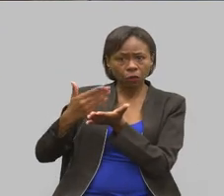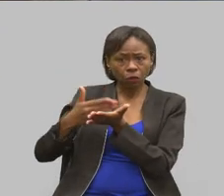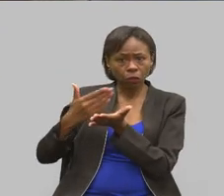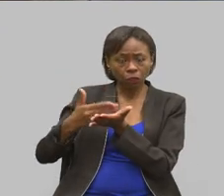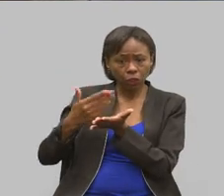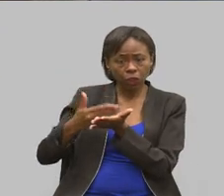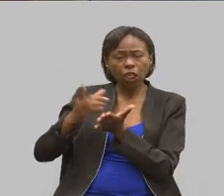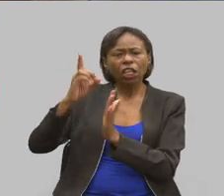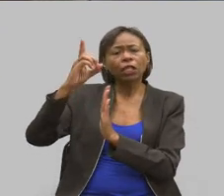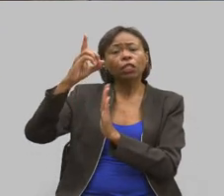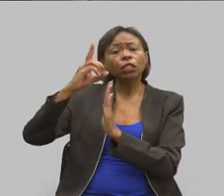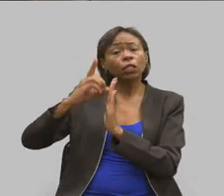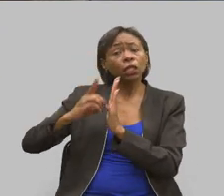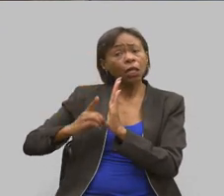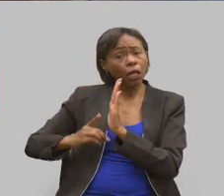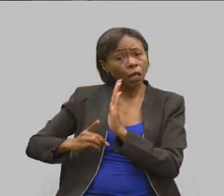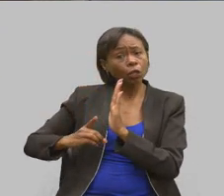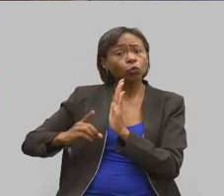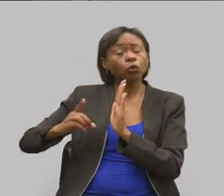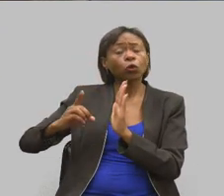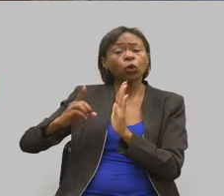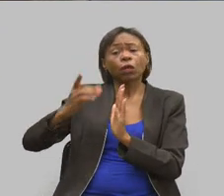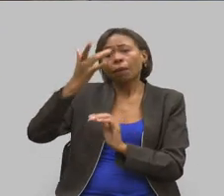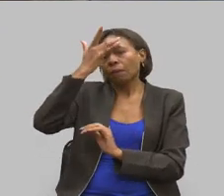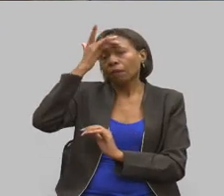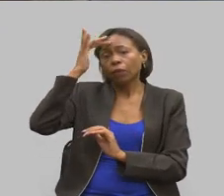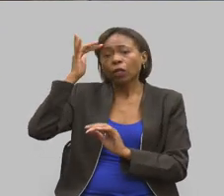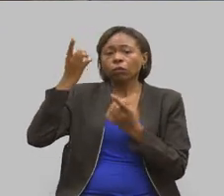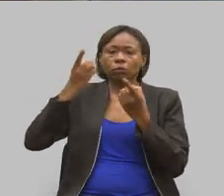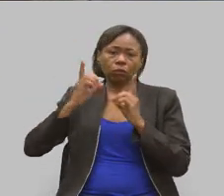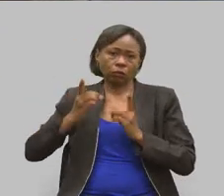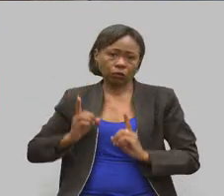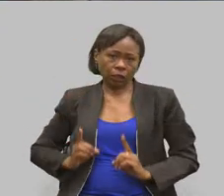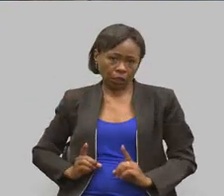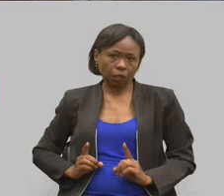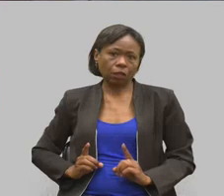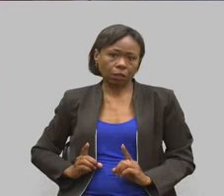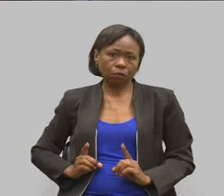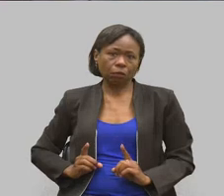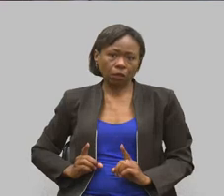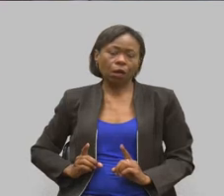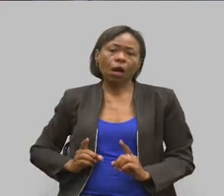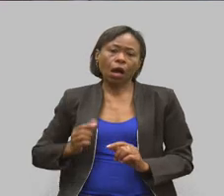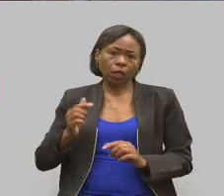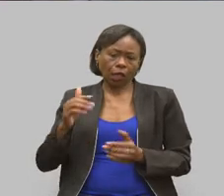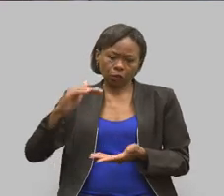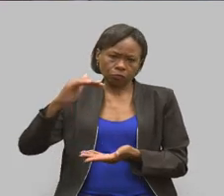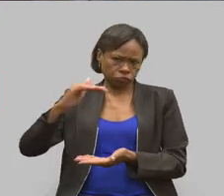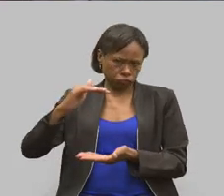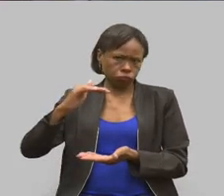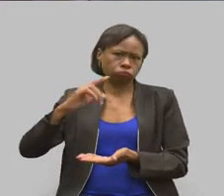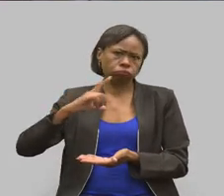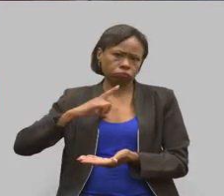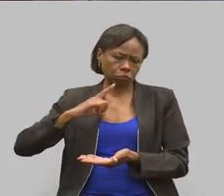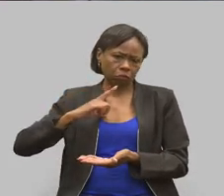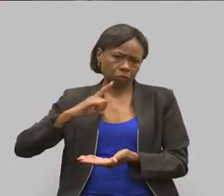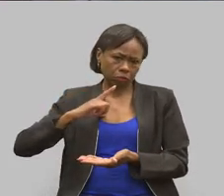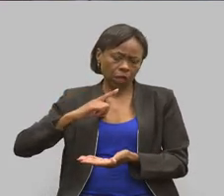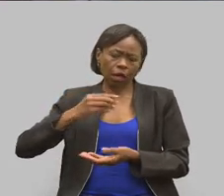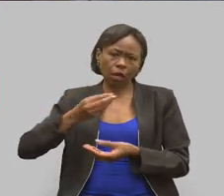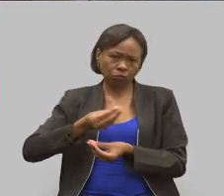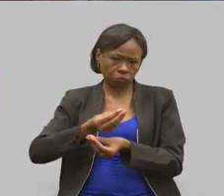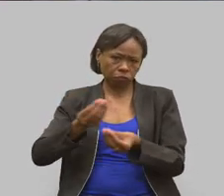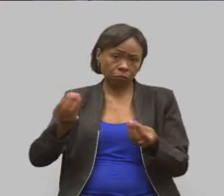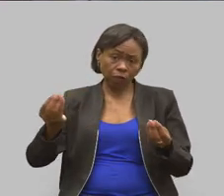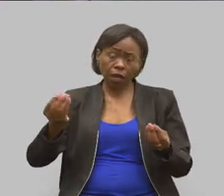conhecidos das pessoas com deficiências então eu gostaria deixei aqui um pacote se precisar nós traremos mais